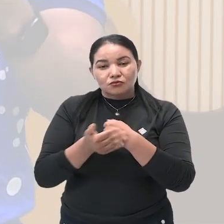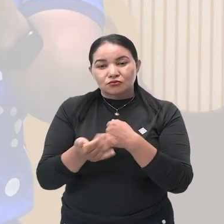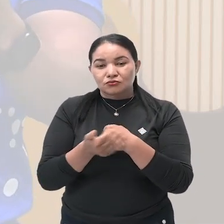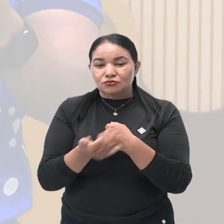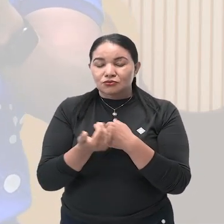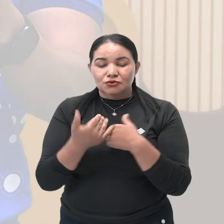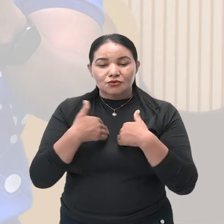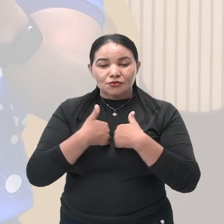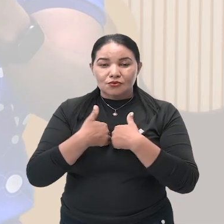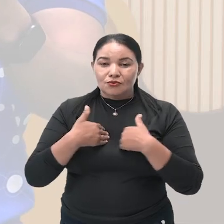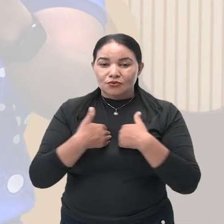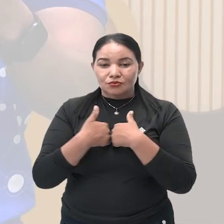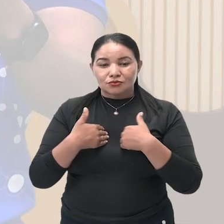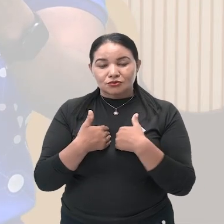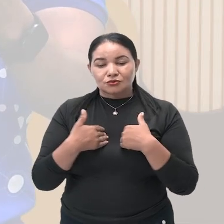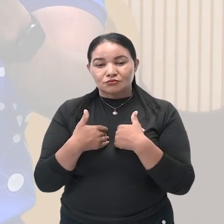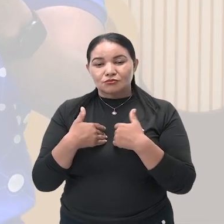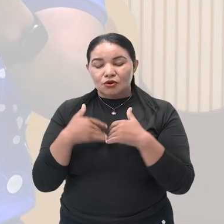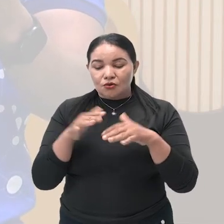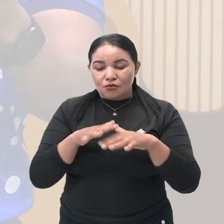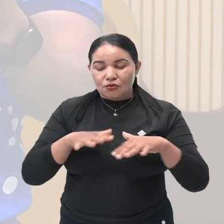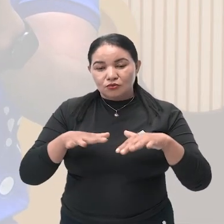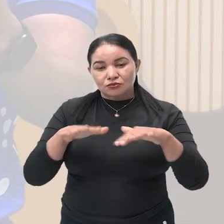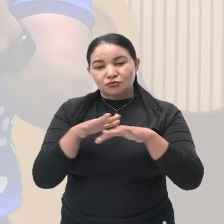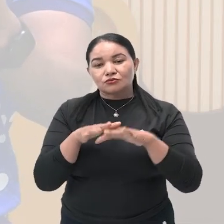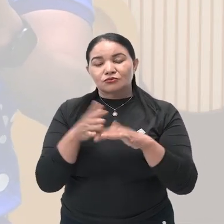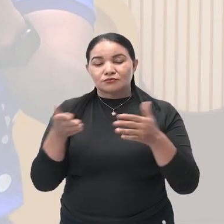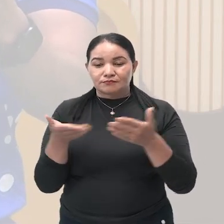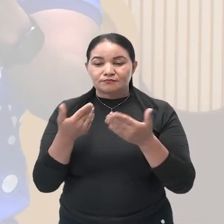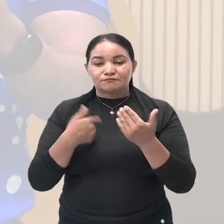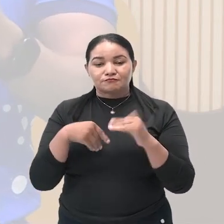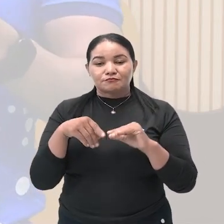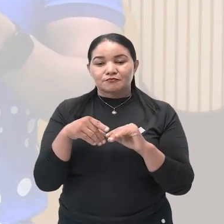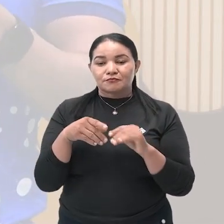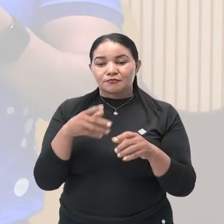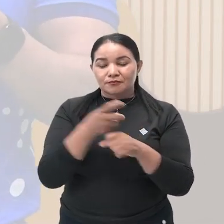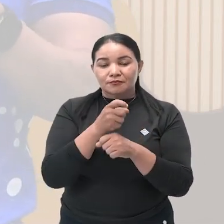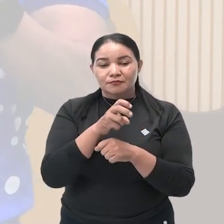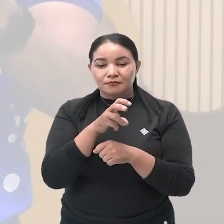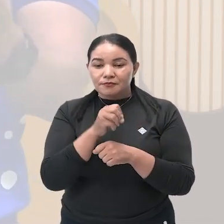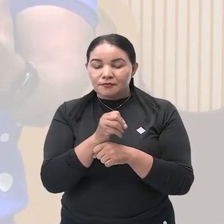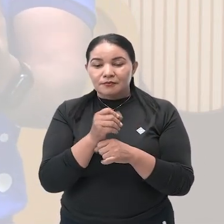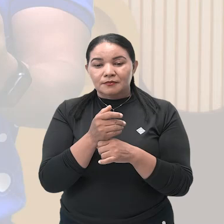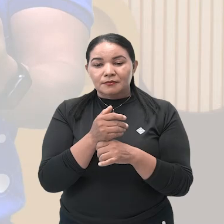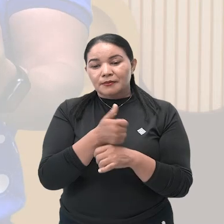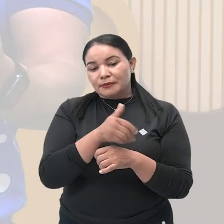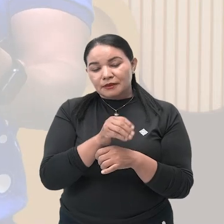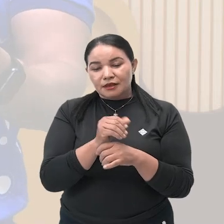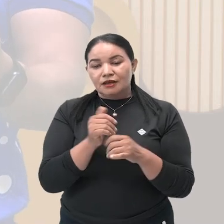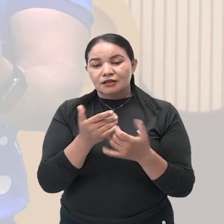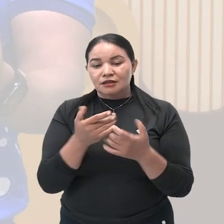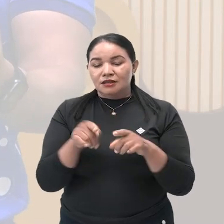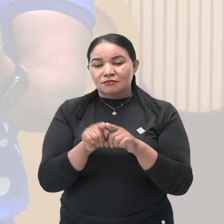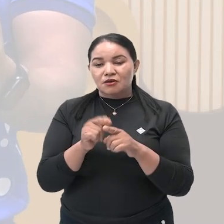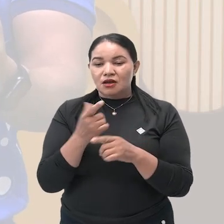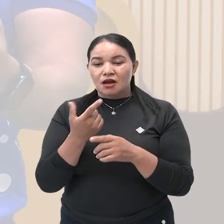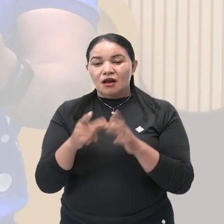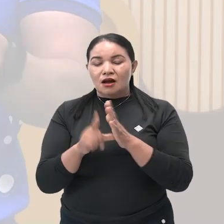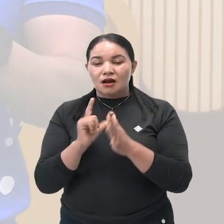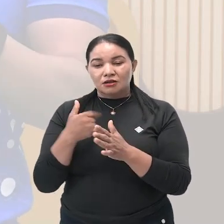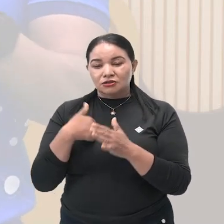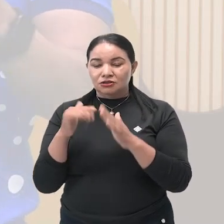animais em relação às últimas décadas, né? Eu lembro que o meu primeiro doguinho, ele tinha a casinha dele, mas era tipo no quintal,